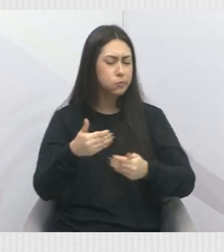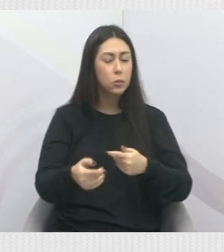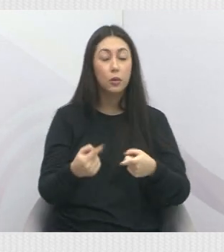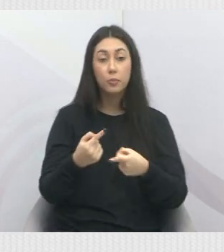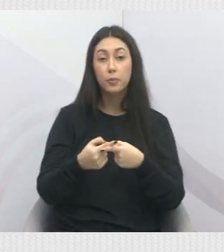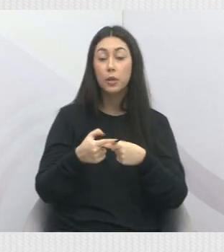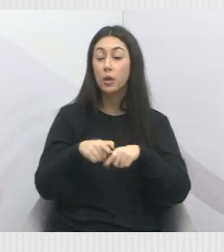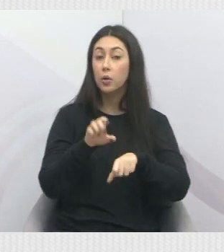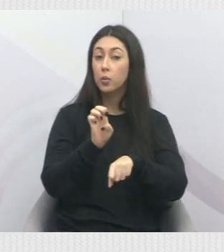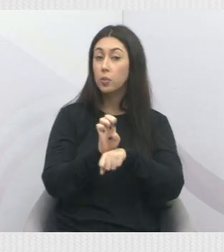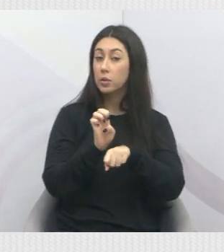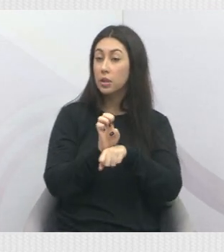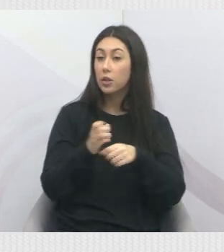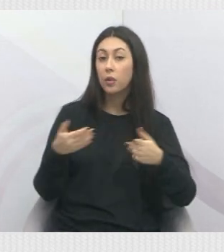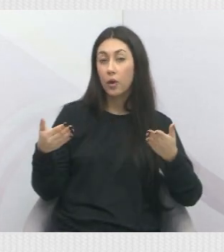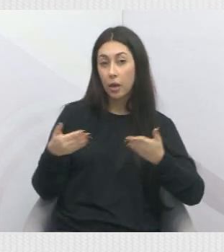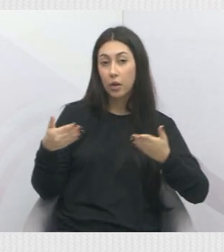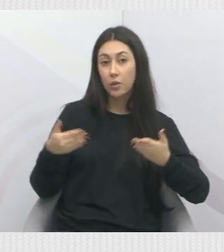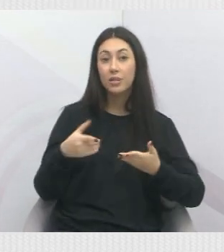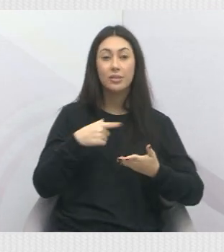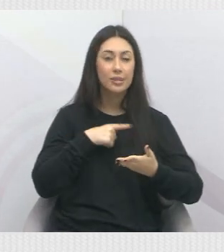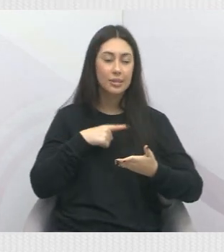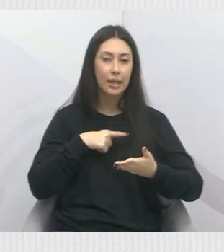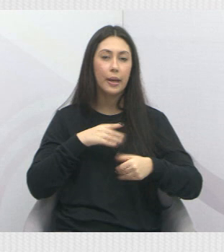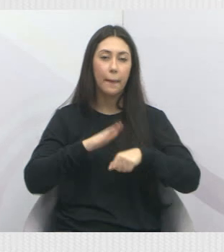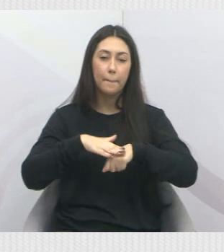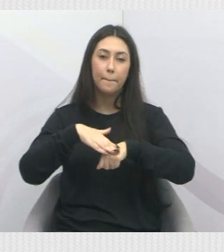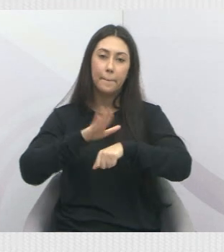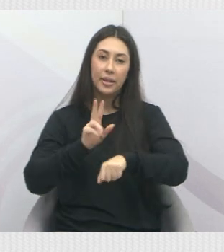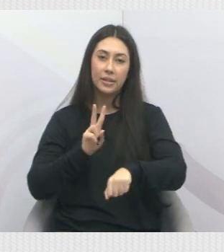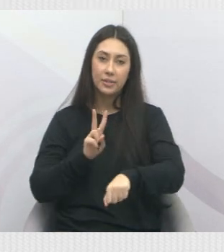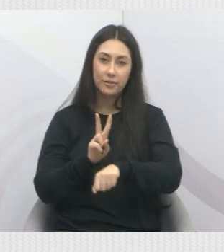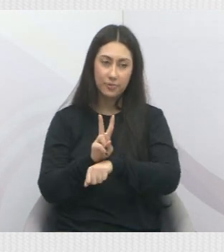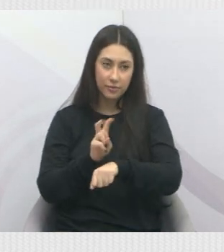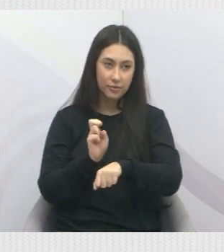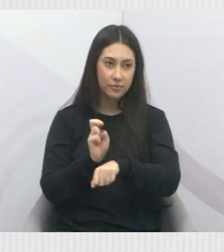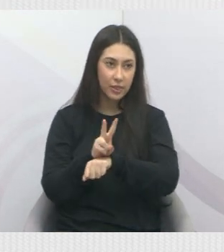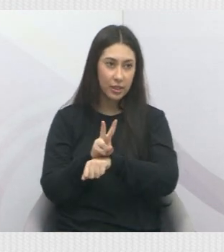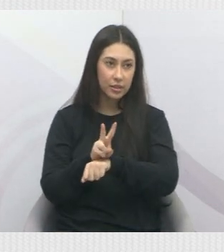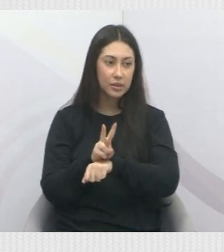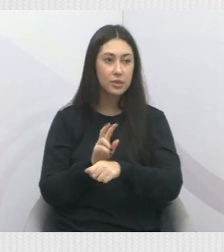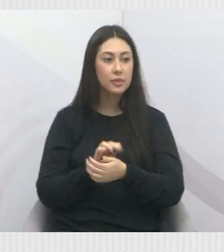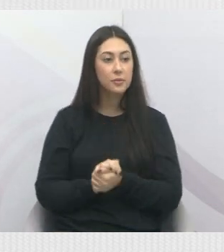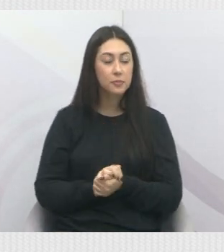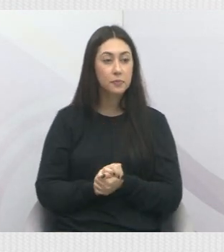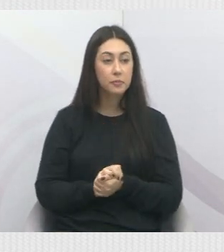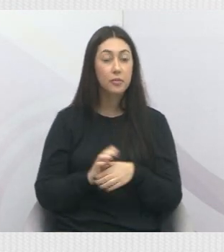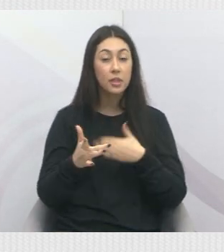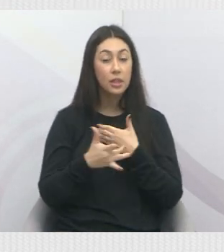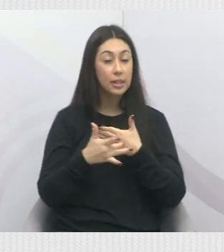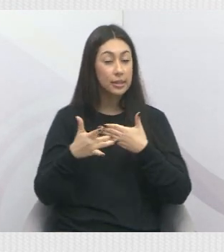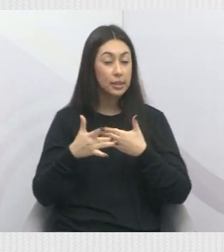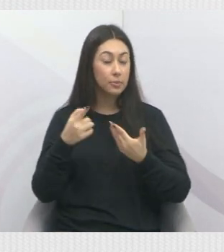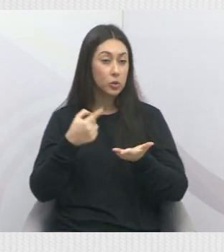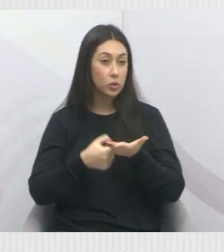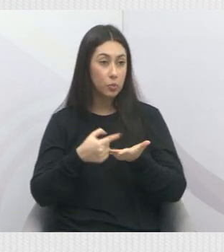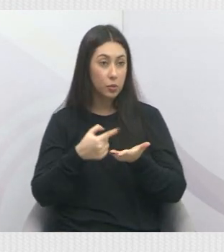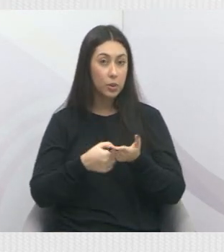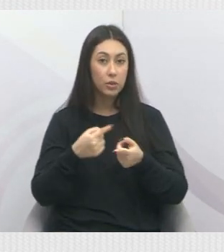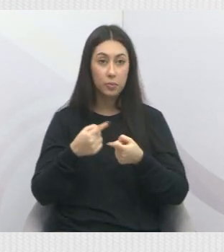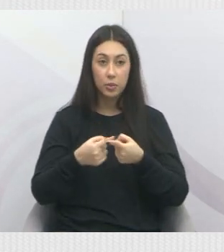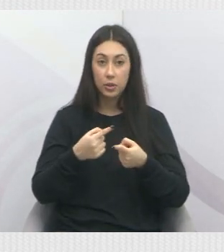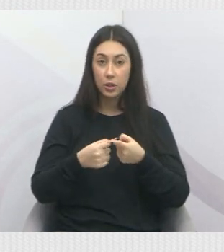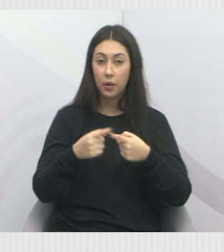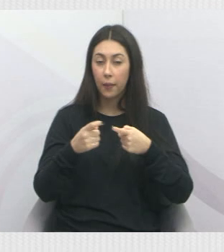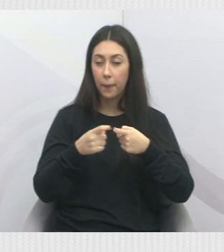está retomando a oferta de vagas. Isso é muito importante. Exames agendados com encaminhamentos gerados no